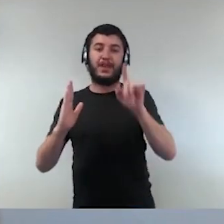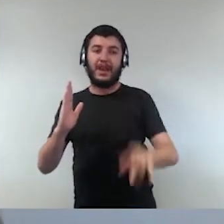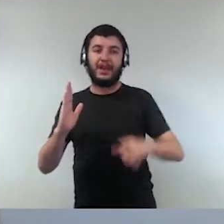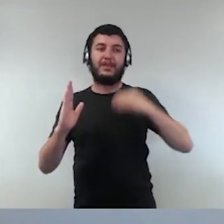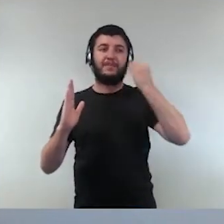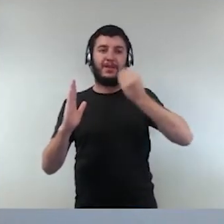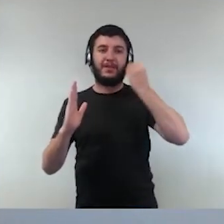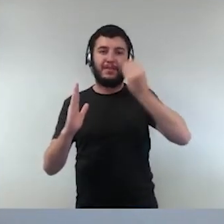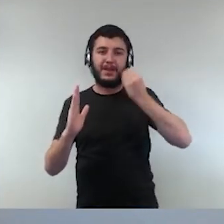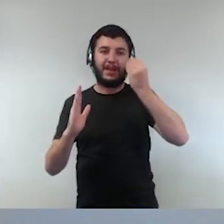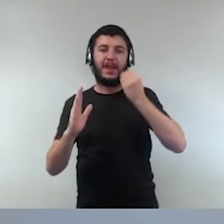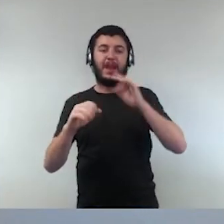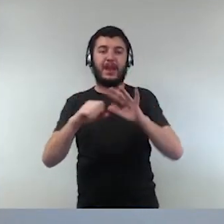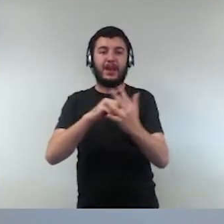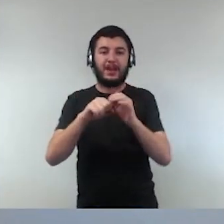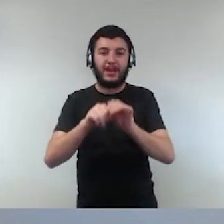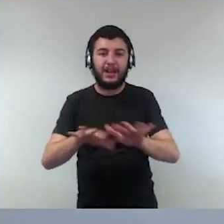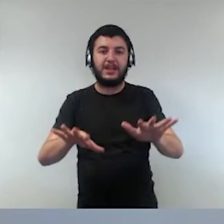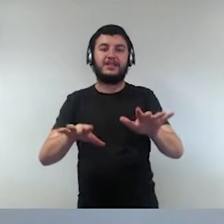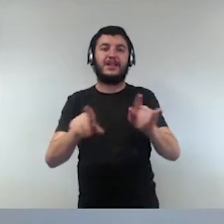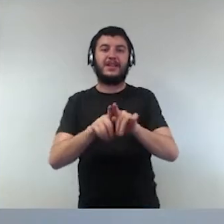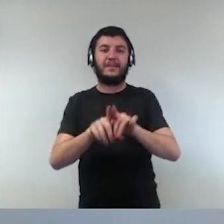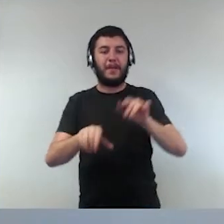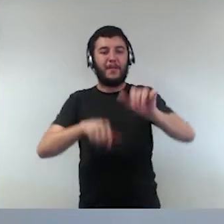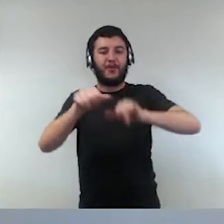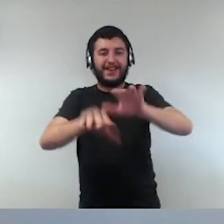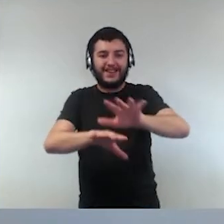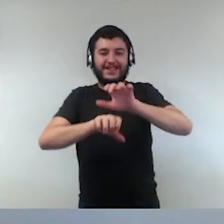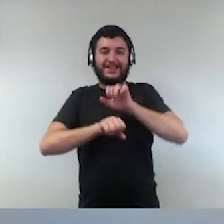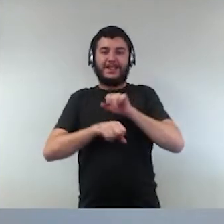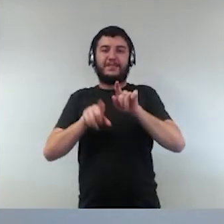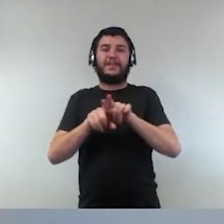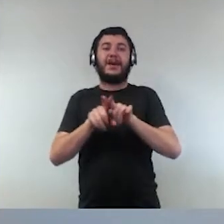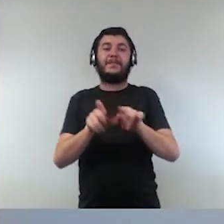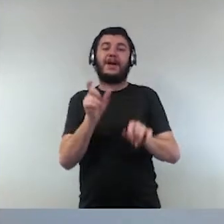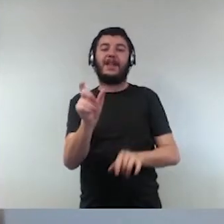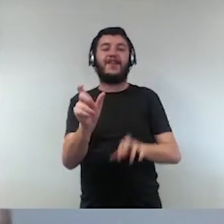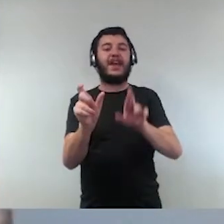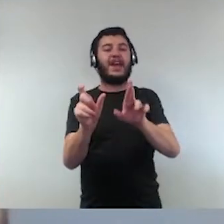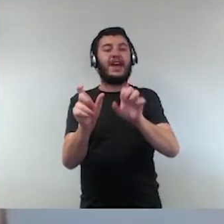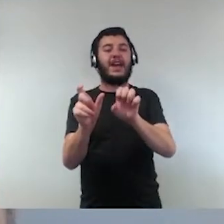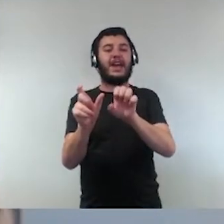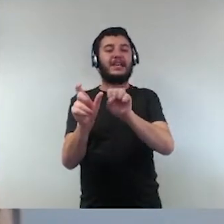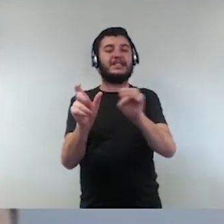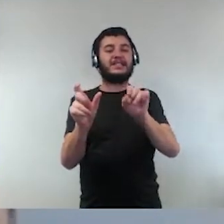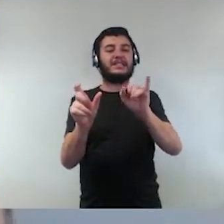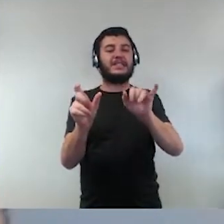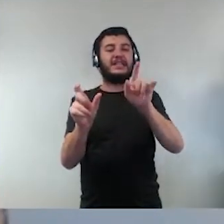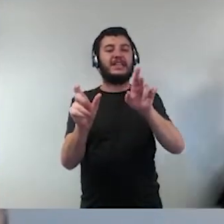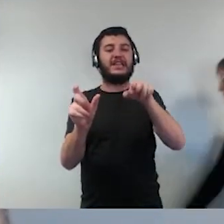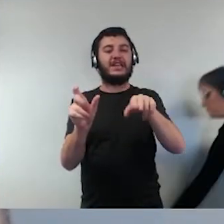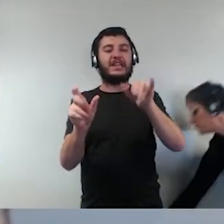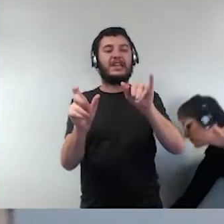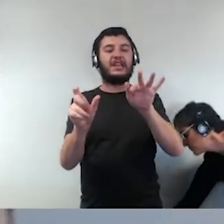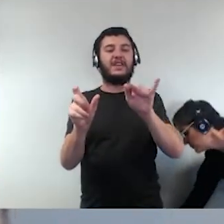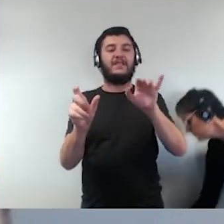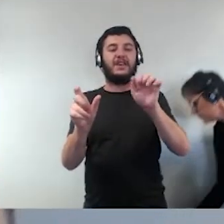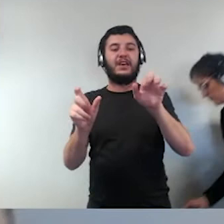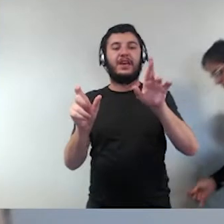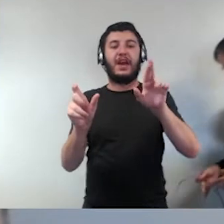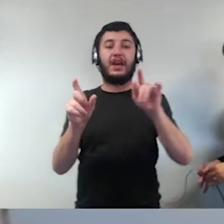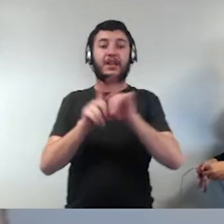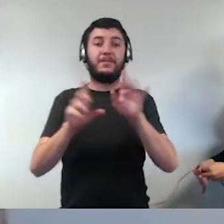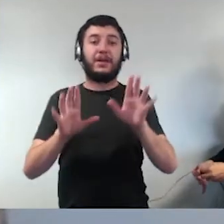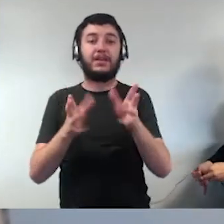para evoluir e para incorporar as mudanças, que é o que se chama de ressignificar a crise. E eventos como esse têm a condição de